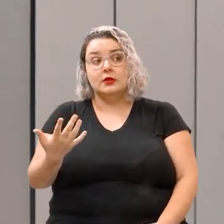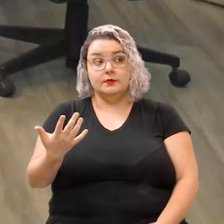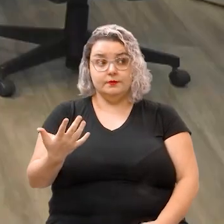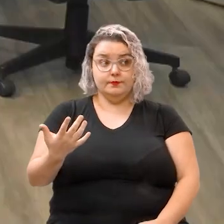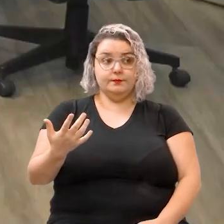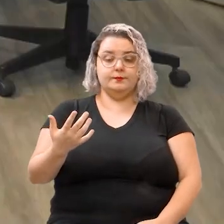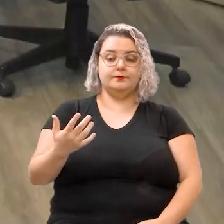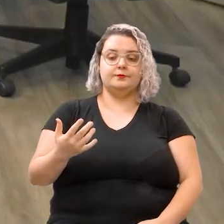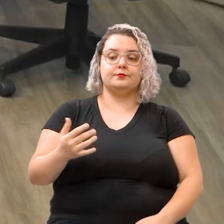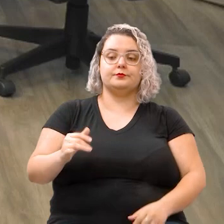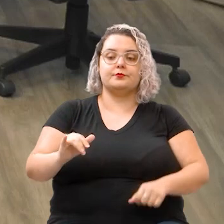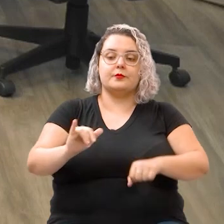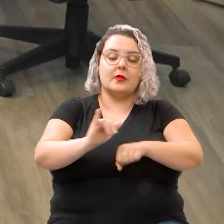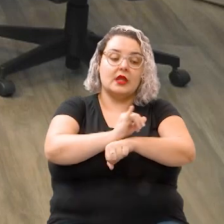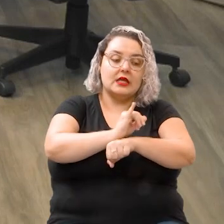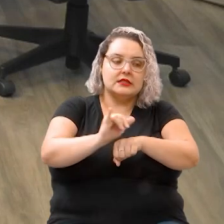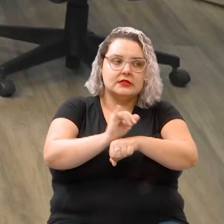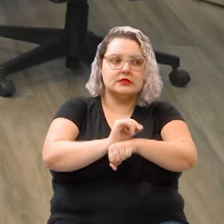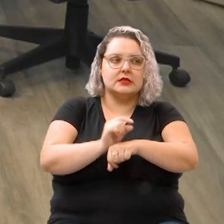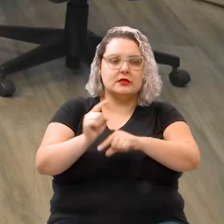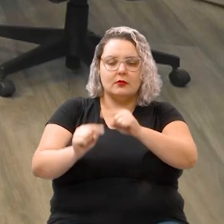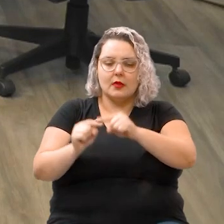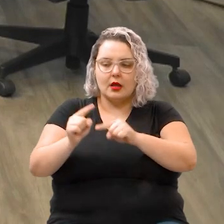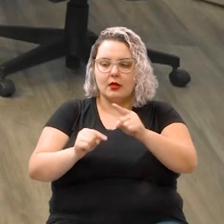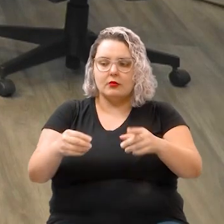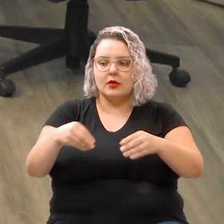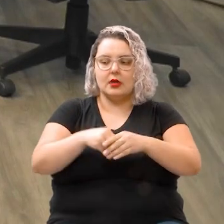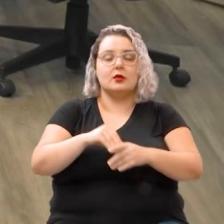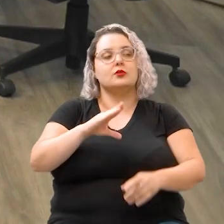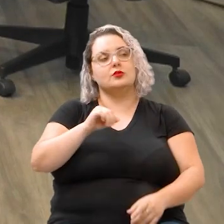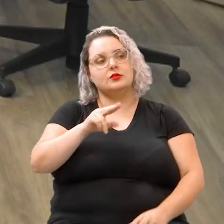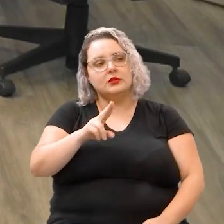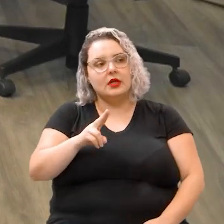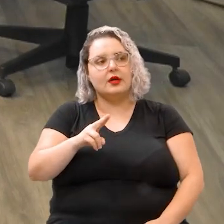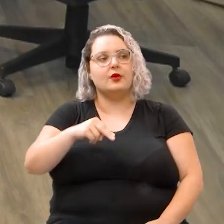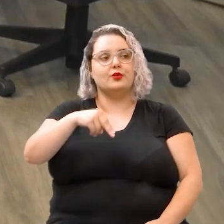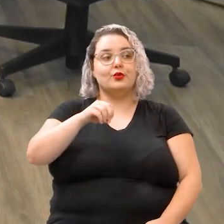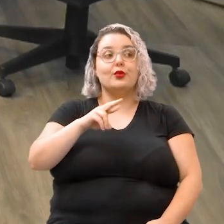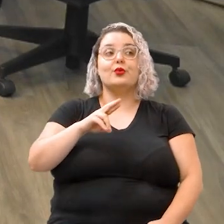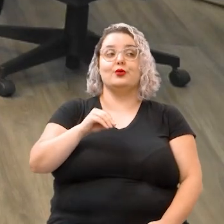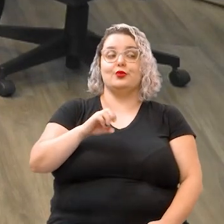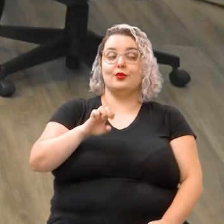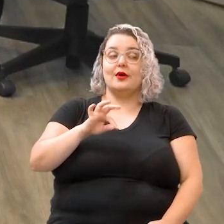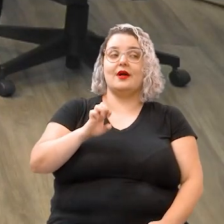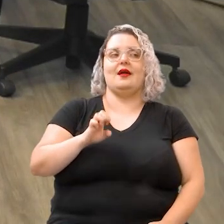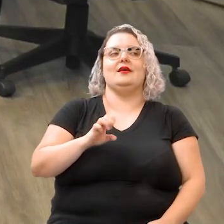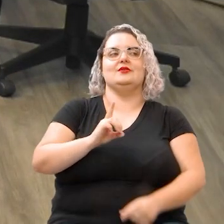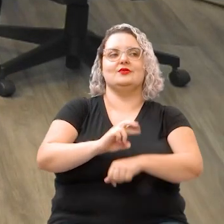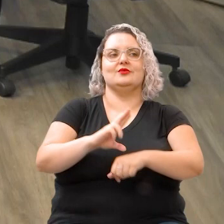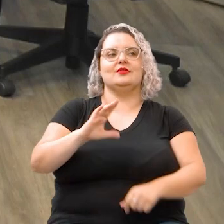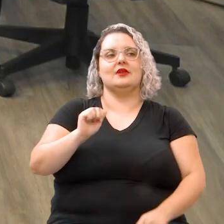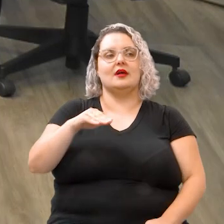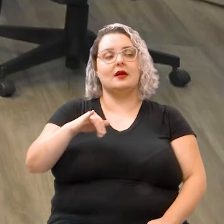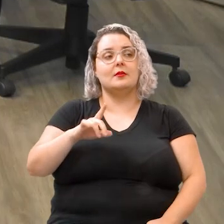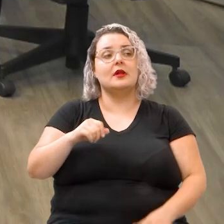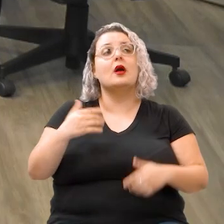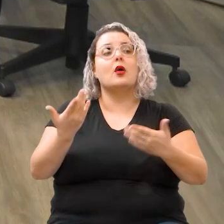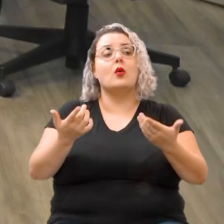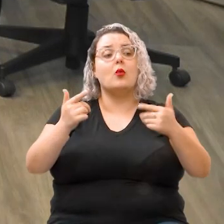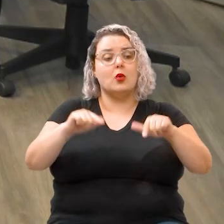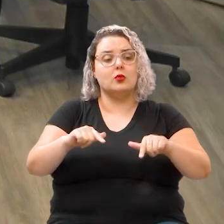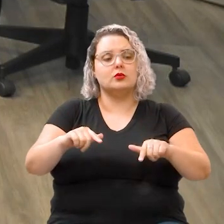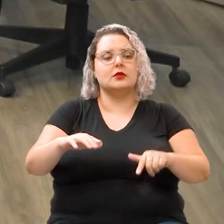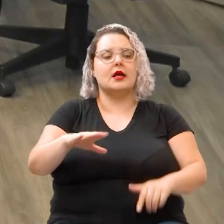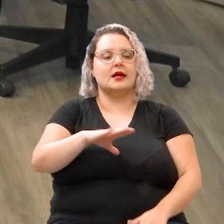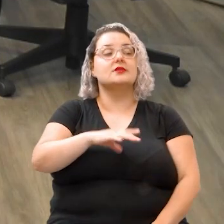em equipar um CEL, Camila, você que está aí à frente do Noroeste, aproveita e fala qual a região de Campinas, como que a gente pensa